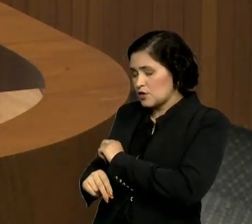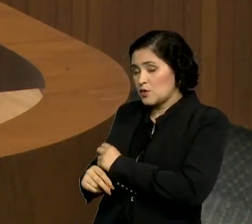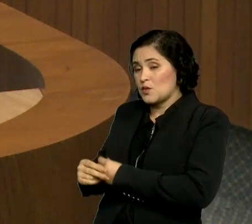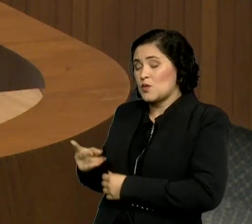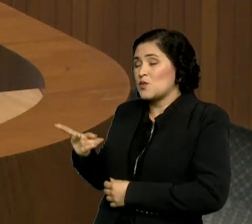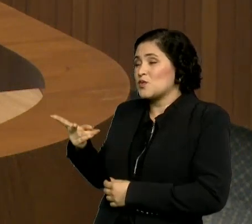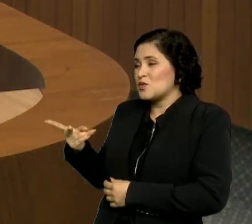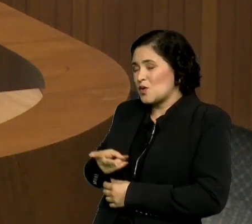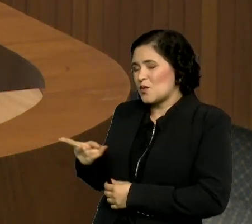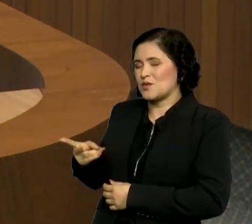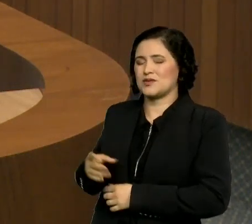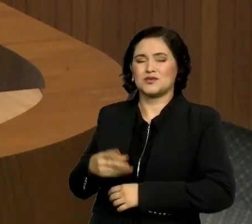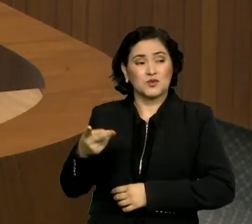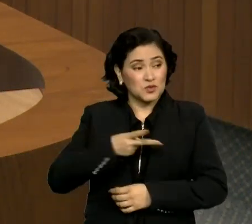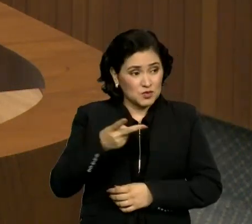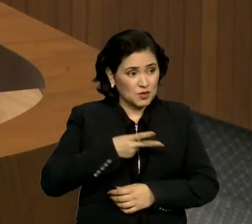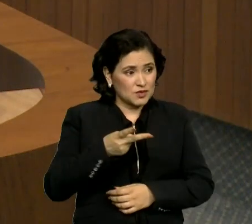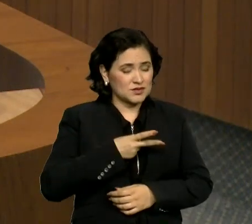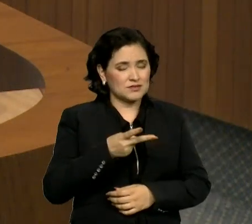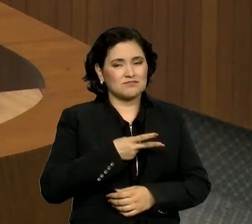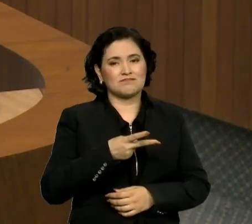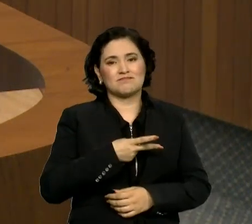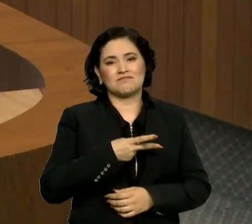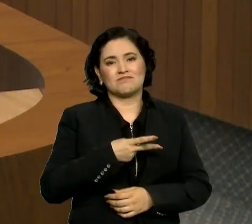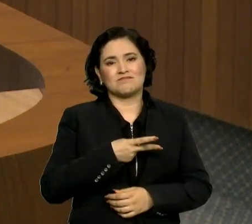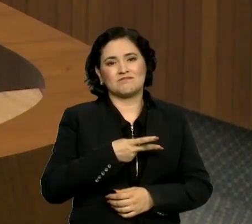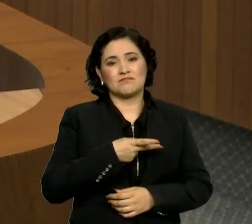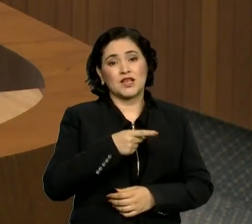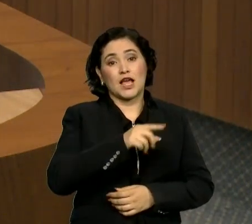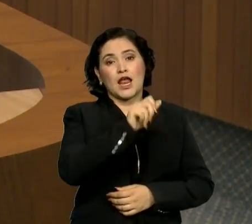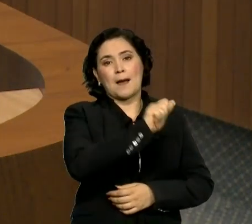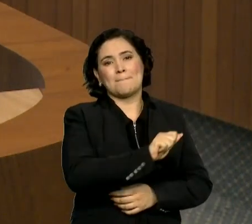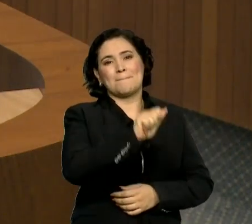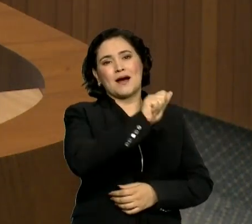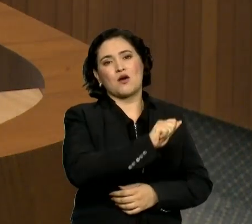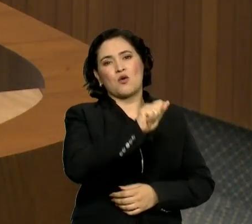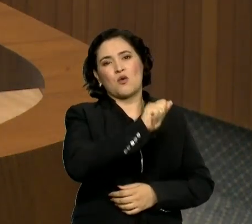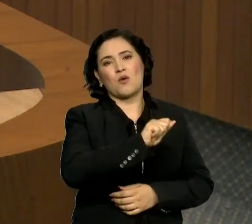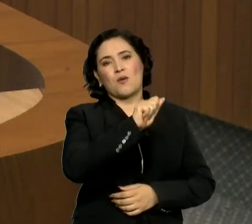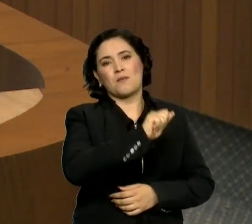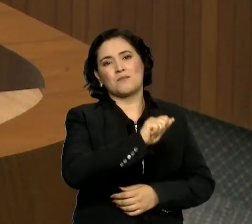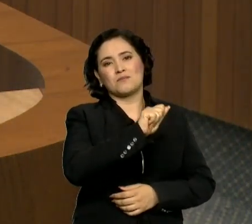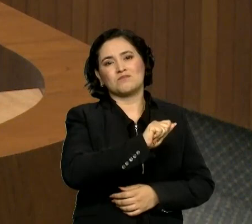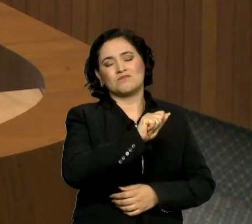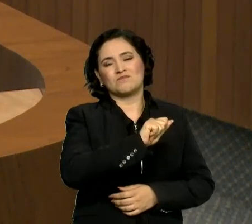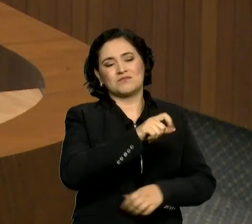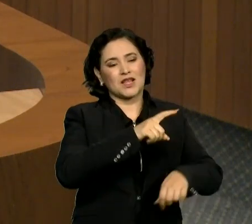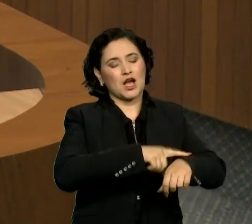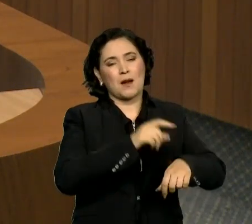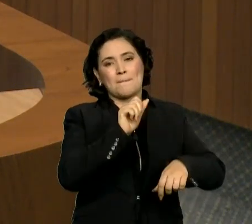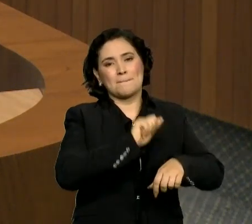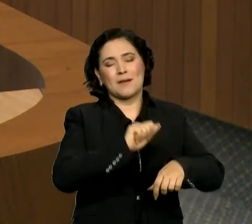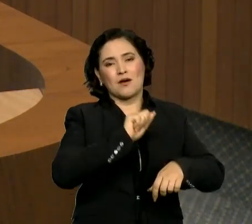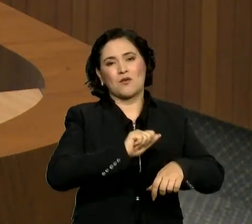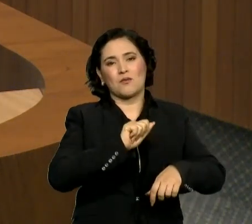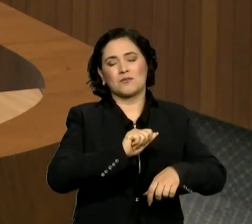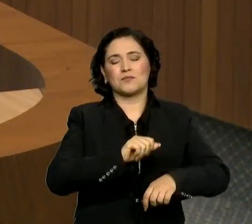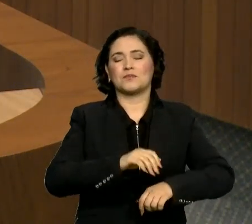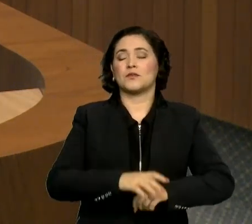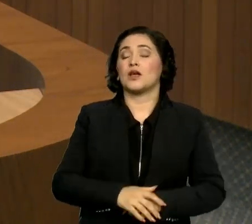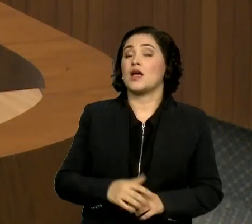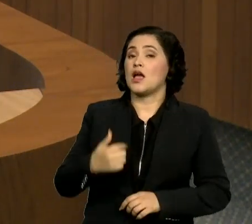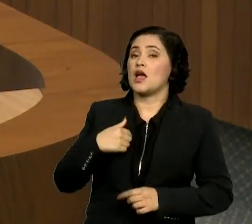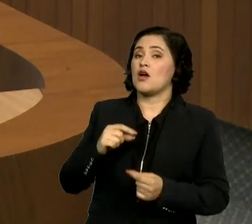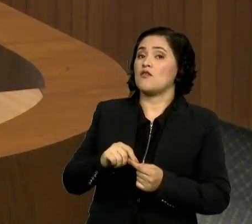as mensagens. Só que eu já sabia como era. Então, o que que eu fiz logo? Em razão da proteção